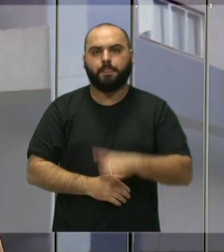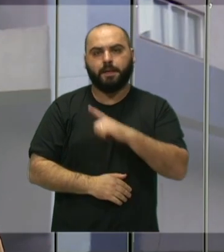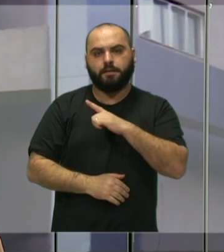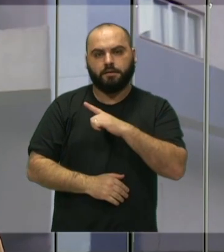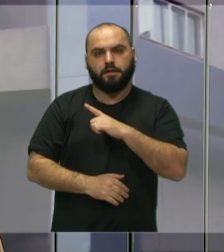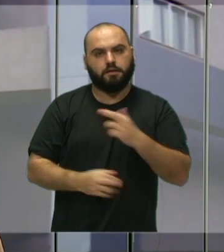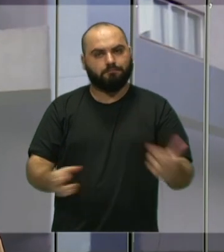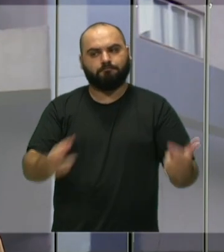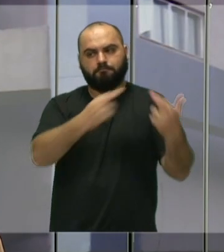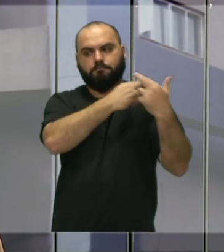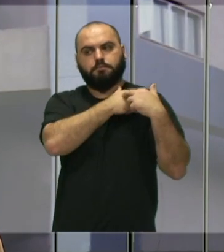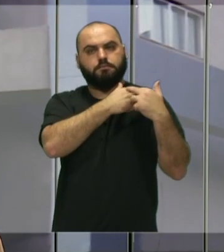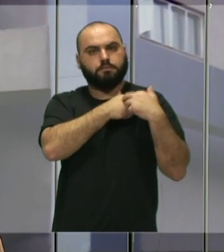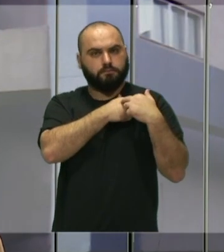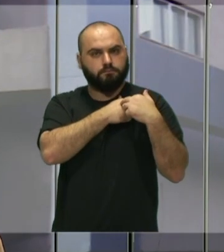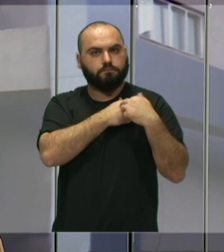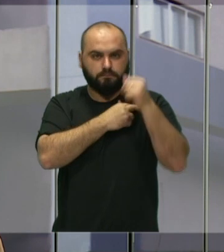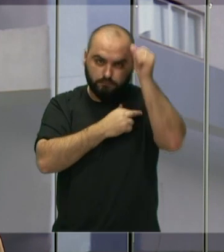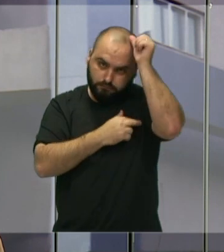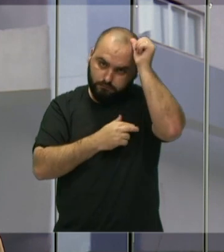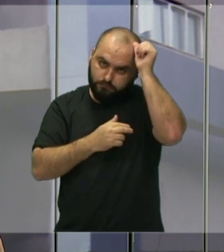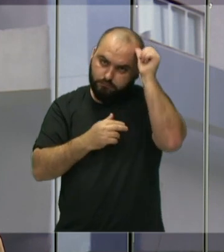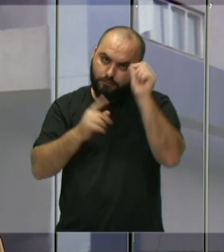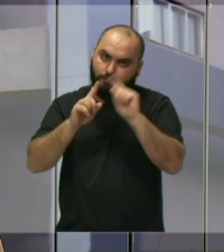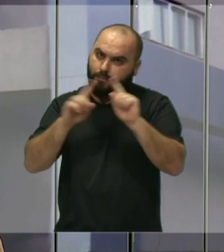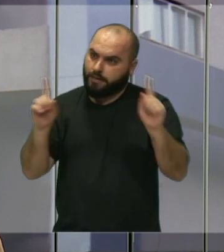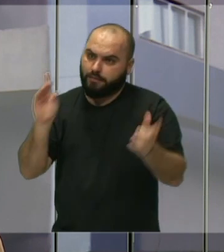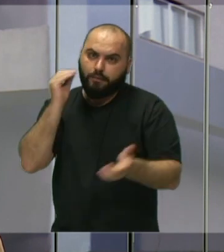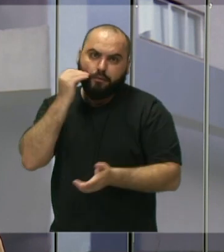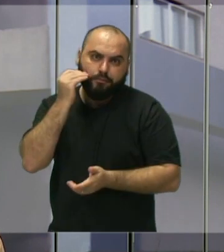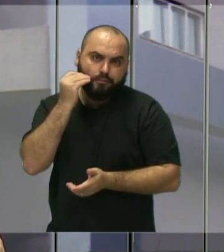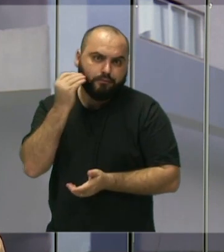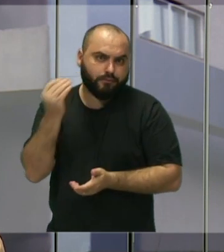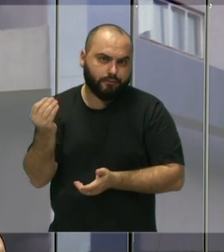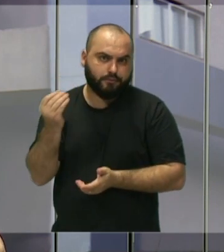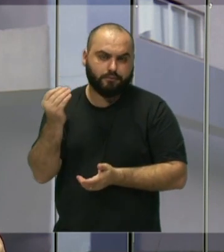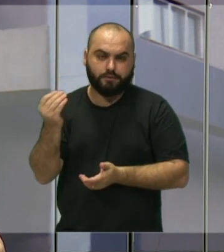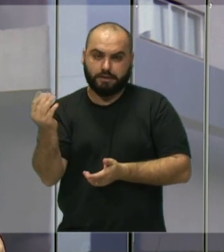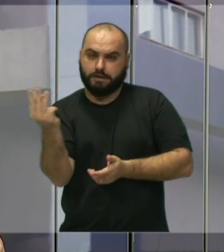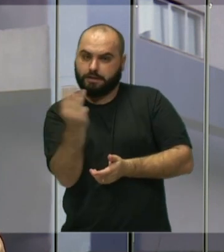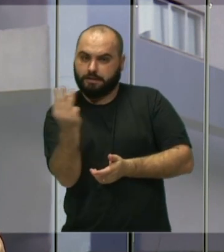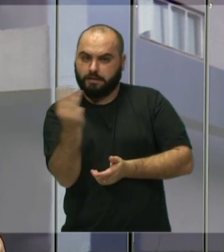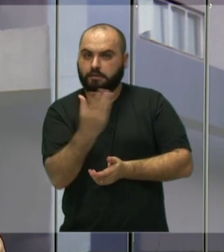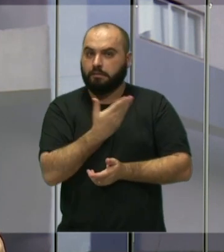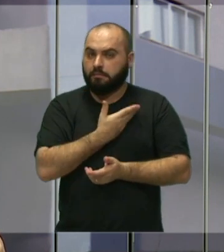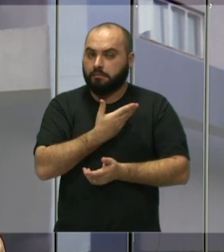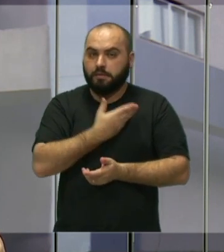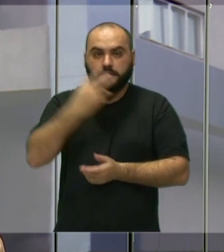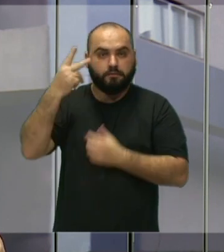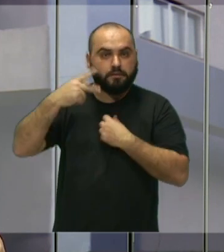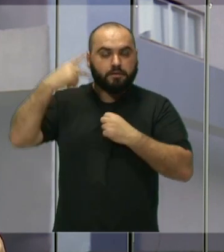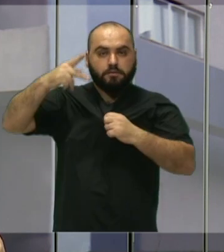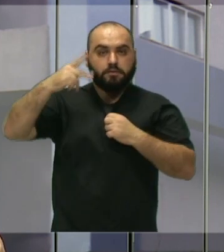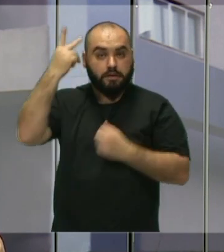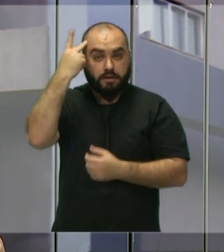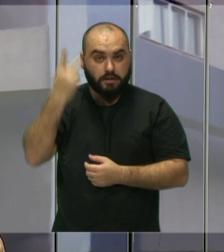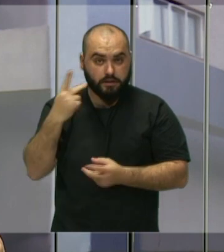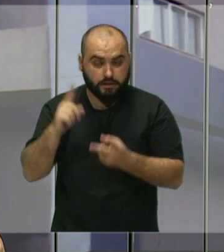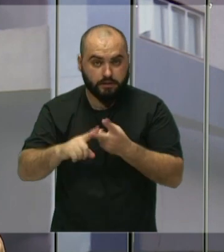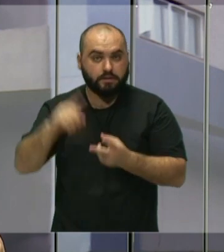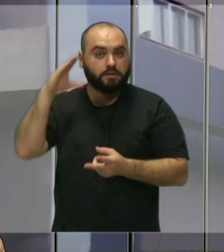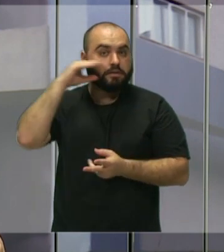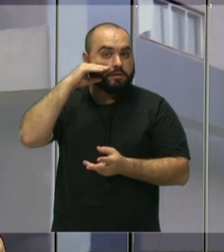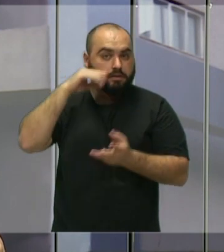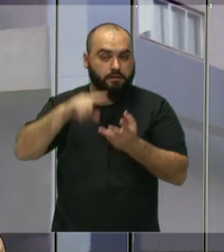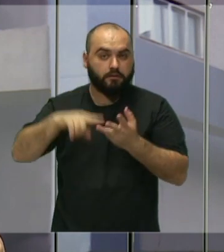grande responsabilidade. Mas, logicamente, que os meus 3 colegas, vereadora Cris, vereadora Hilda,